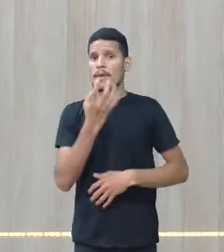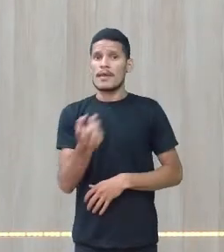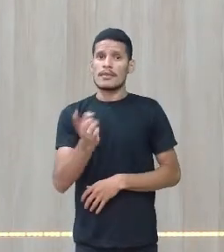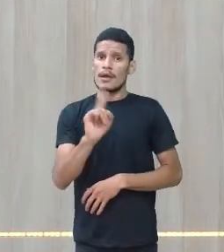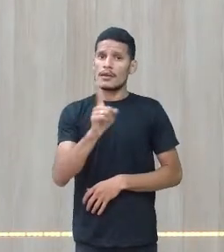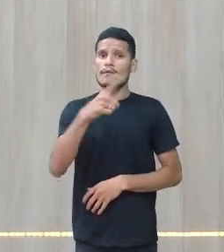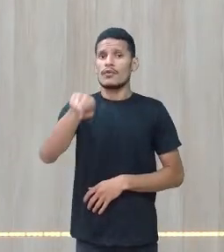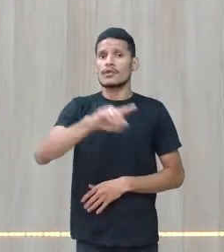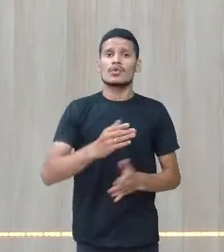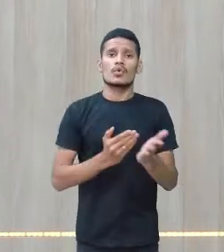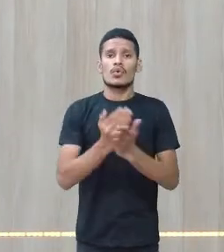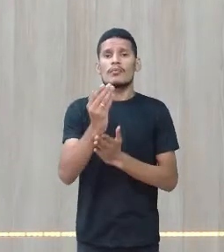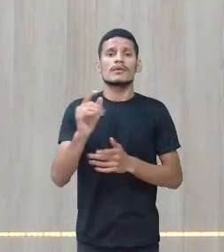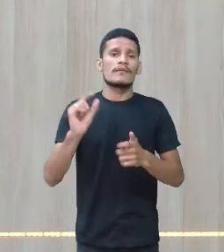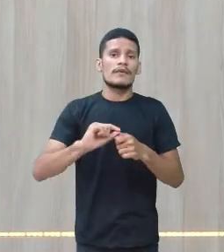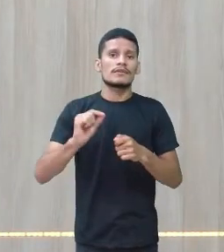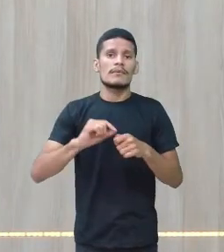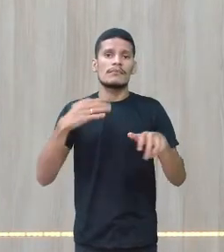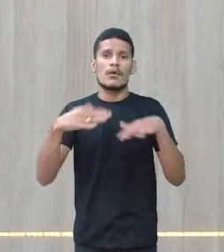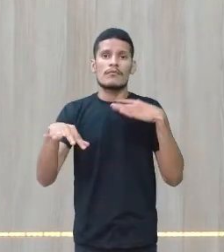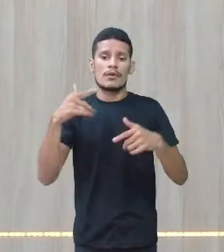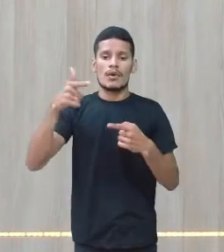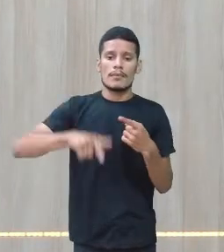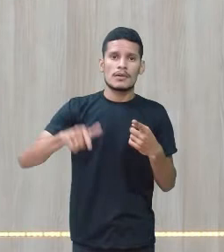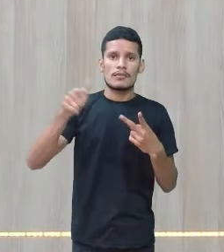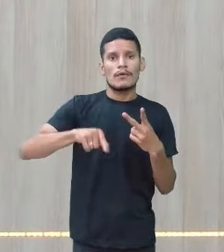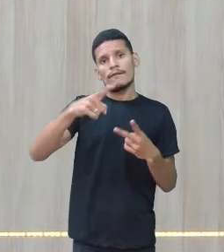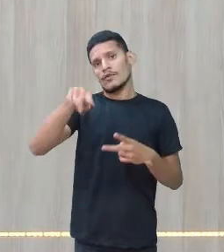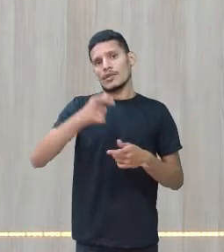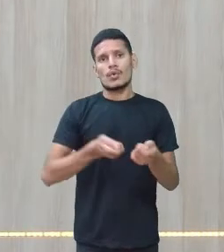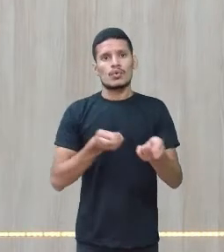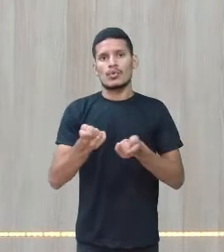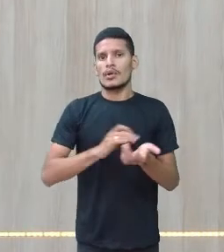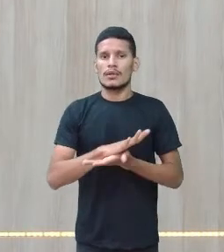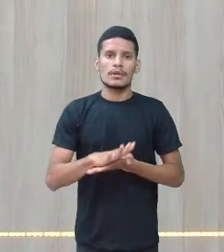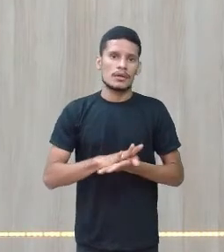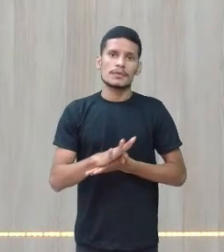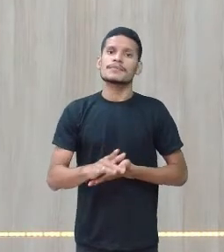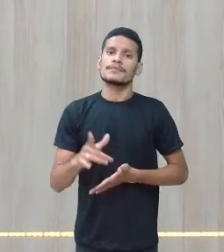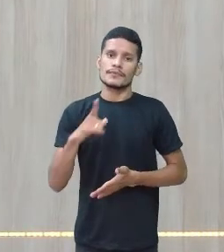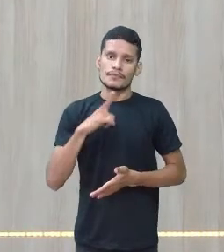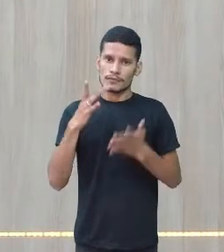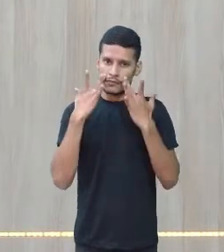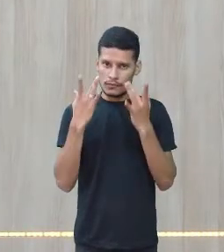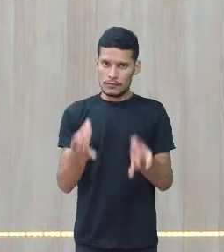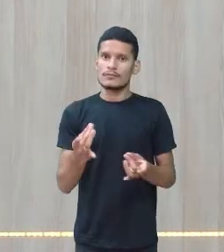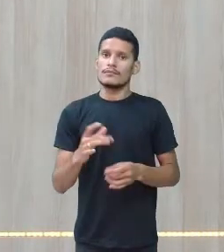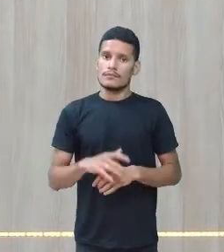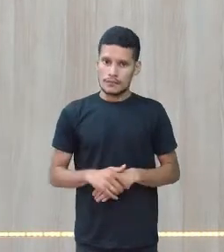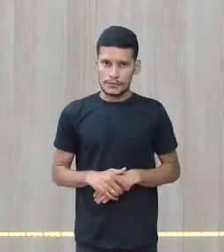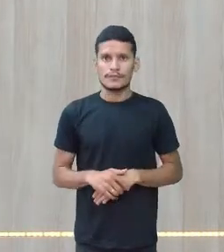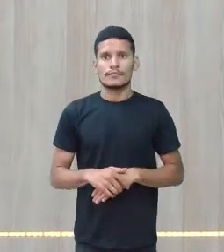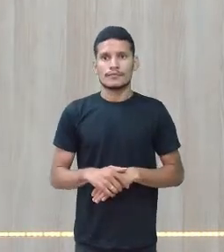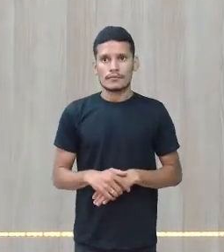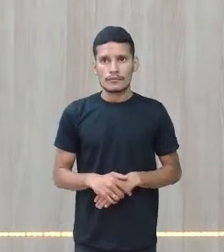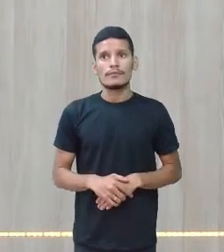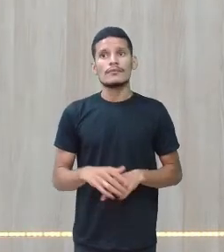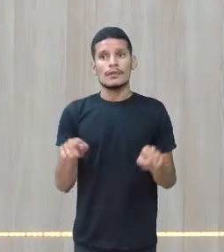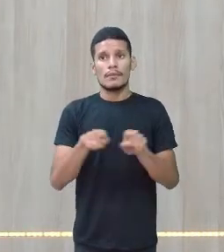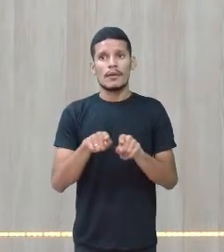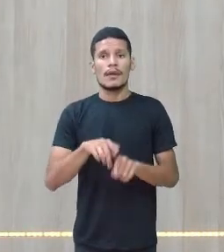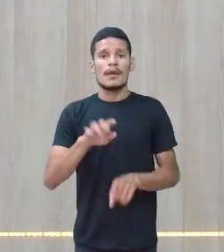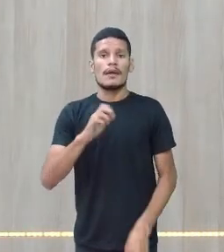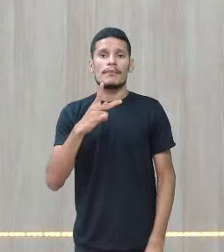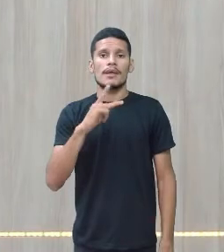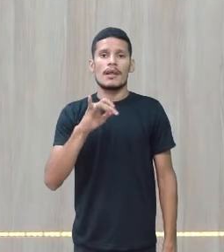começa a fazer movimentos repetidos e que você não controla. Algo está chamando aí a atenção. Vamos lá olhar. O outro caso é a